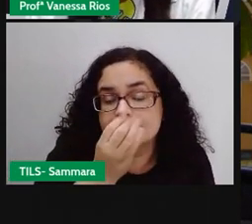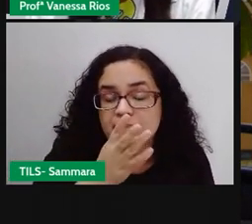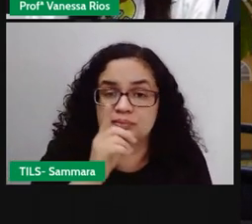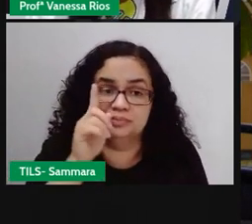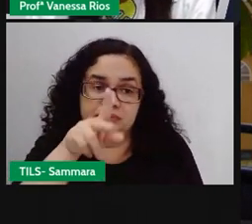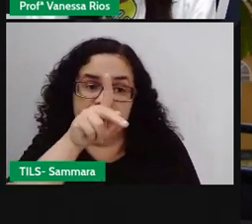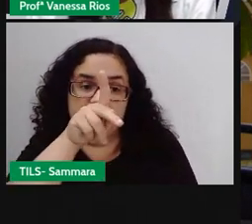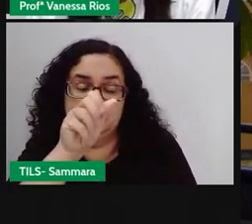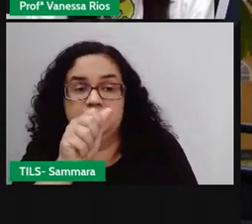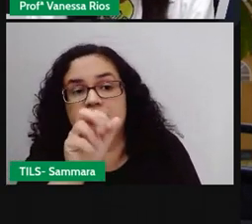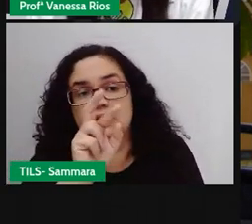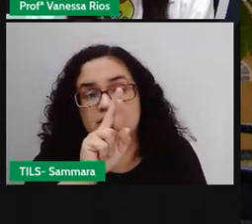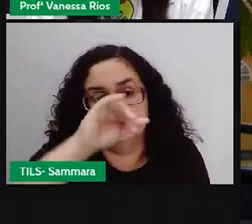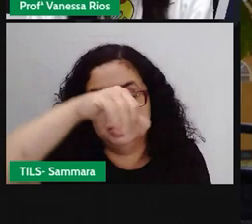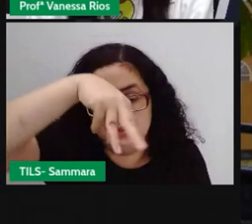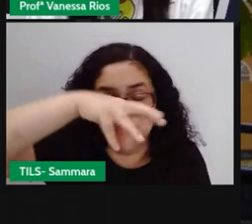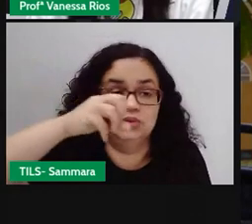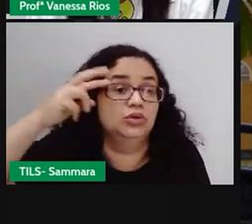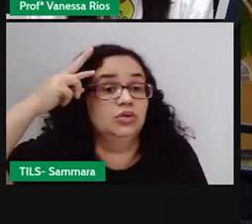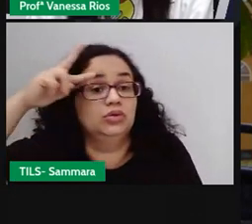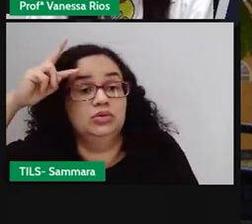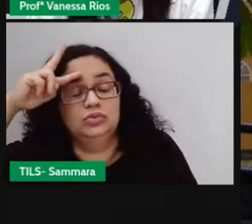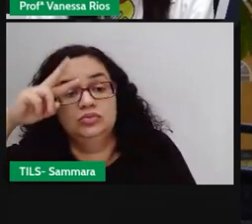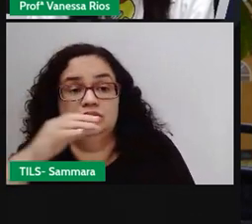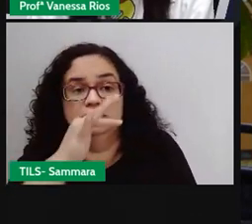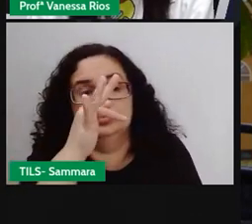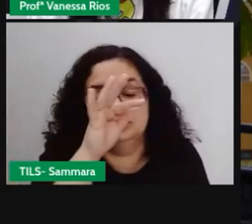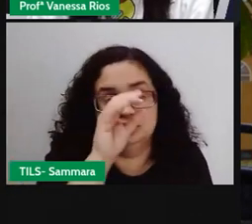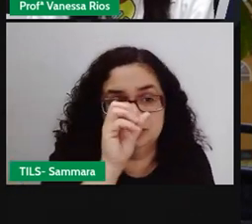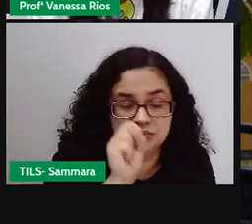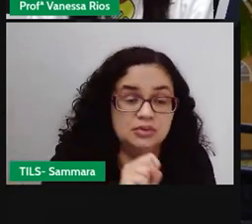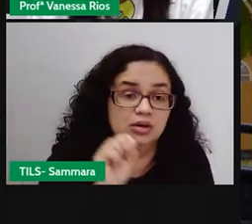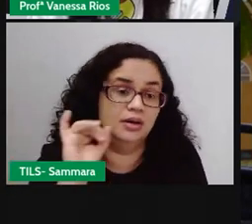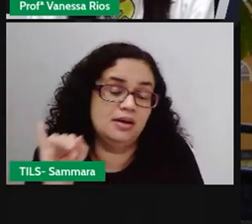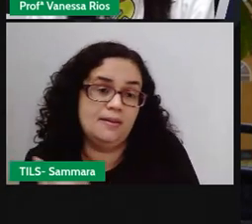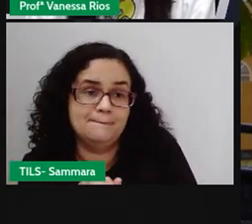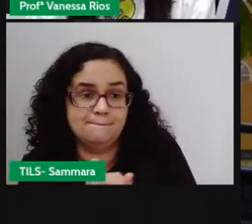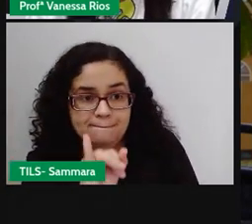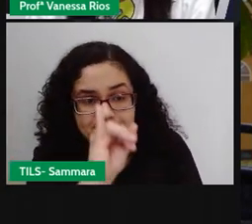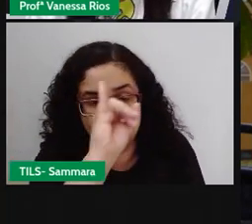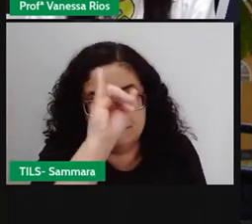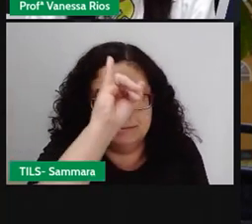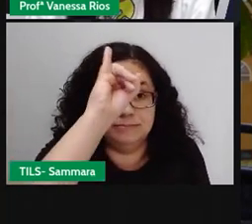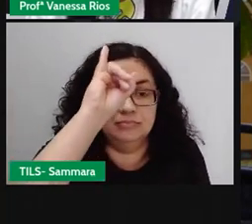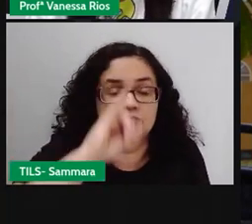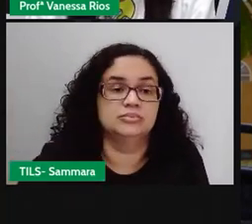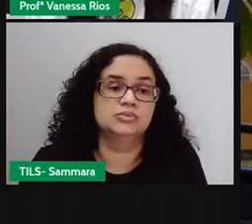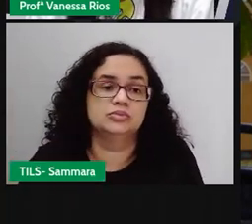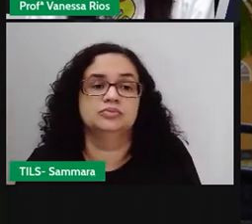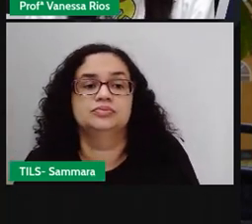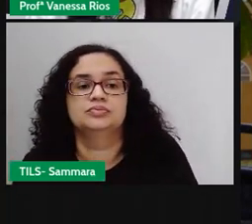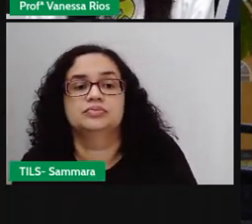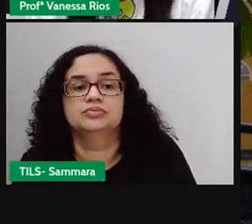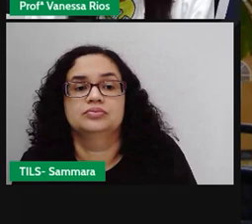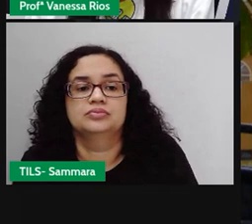patrimônios, né, que contam da história de Feira de Santana e têm a sua importância na construção da identidade das pessoas